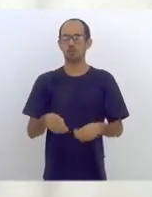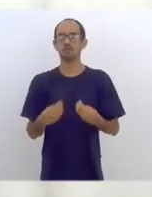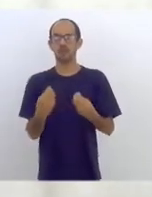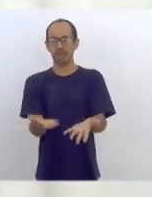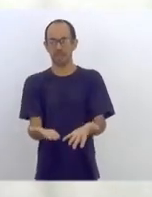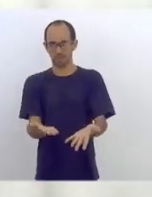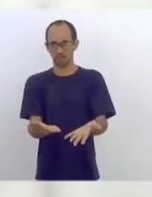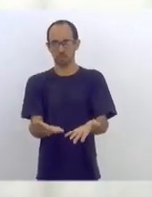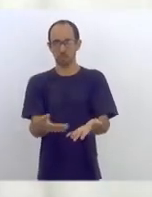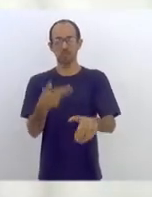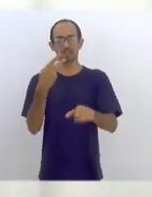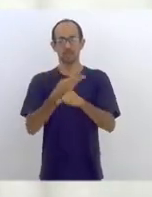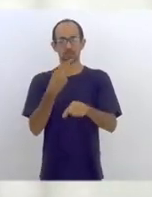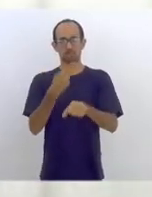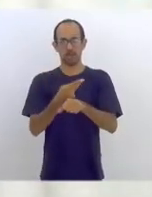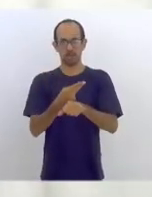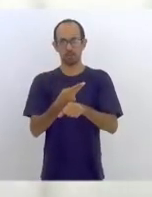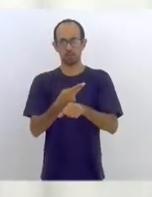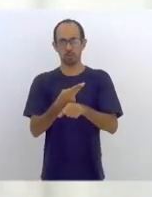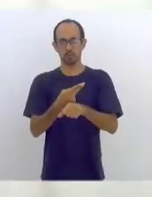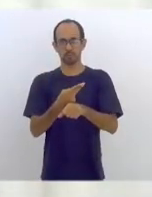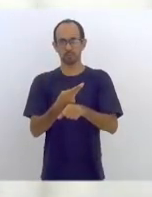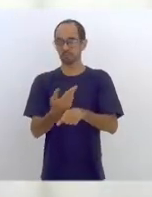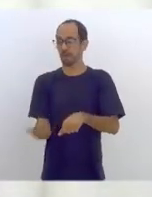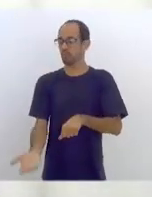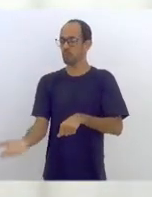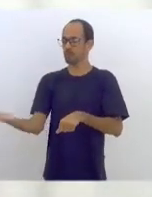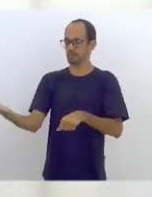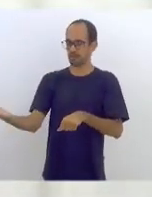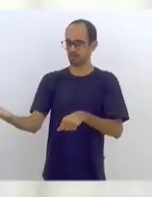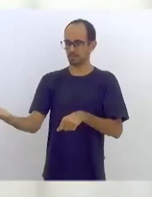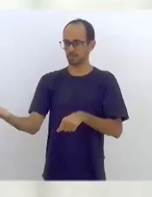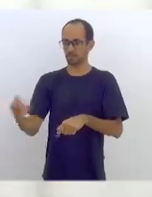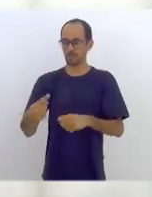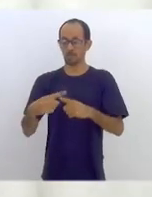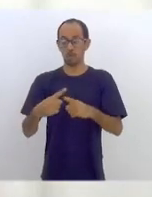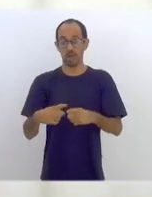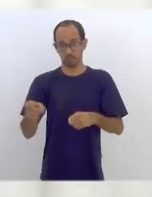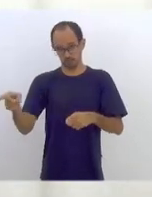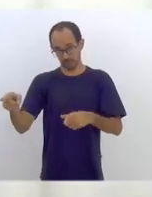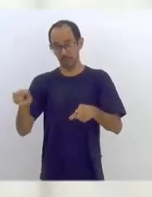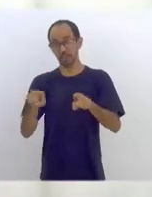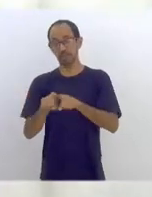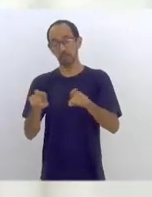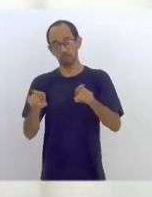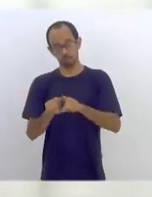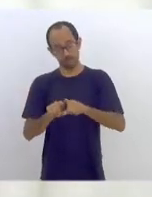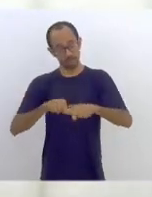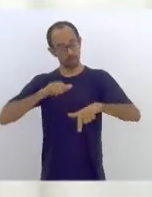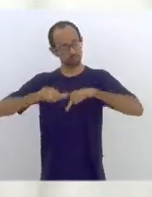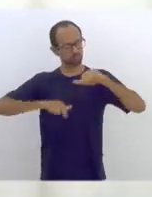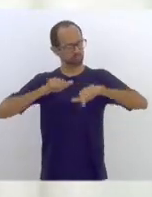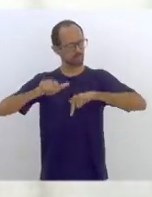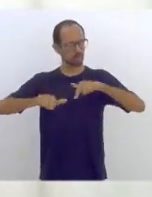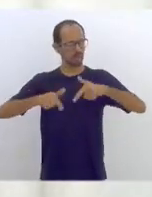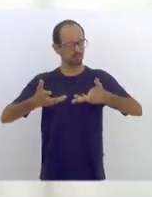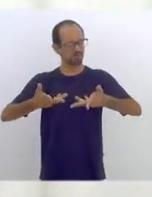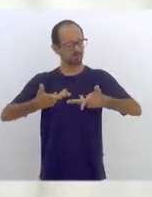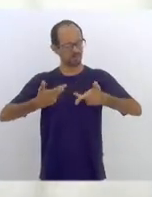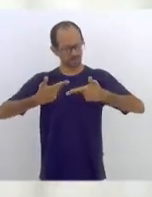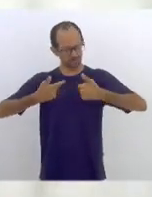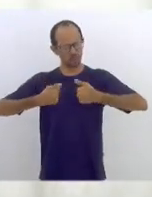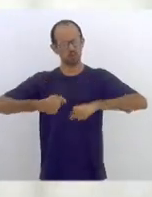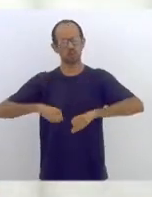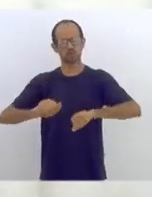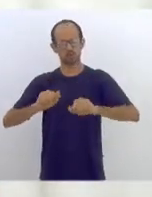ofereço esse prêmio, Mônica, para você, porque você também vem fazendo um trabalho magnífico